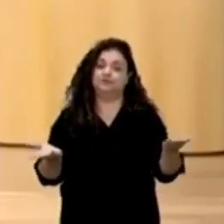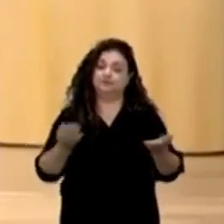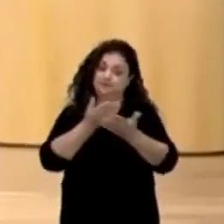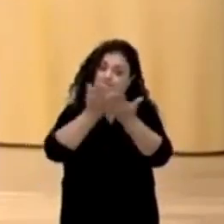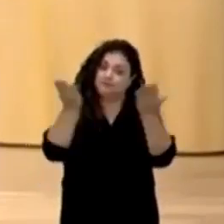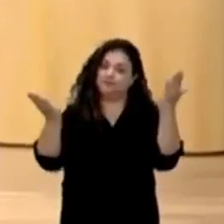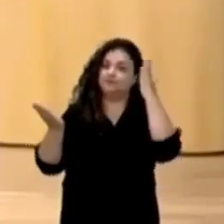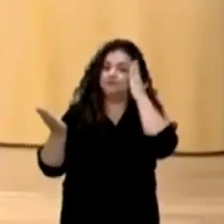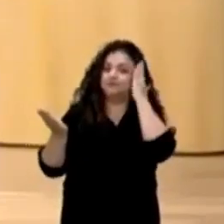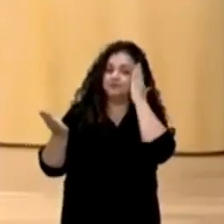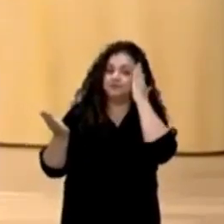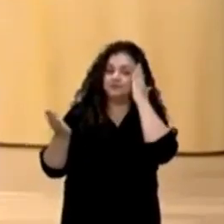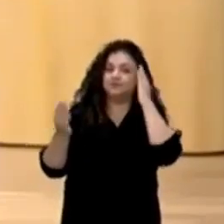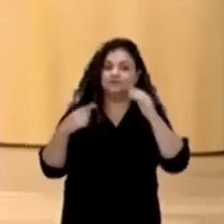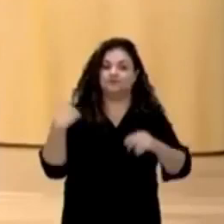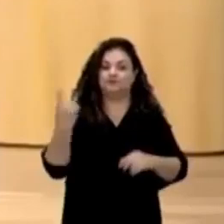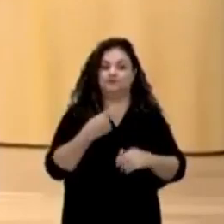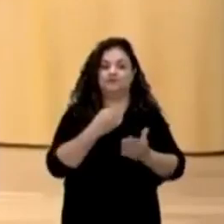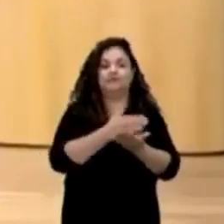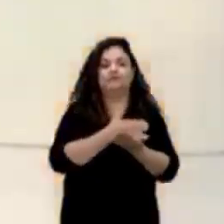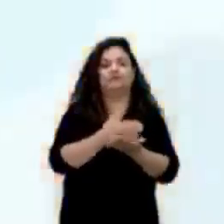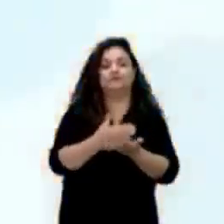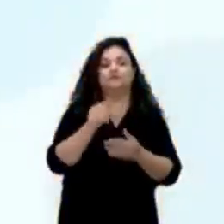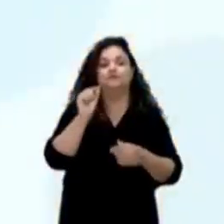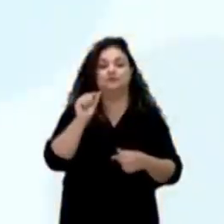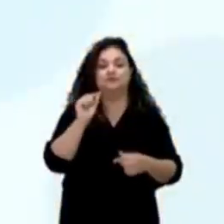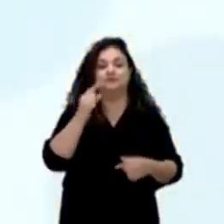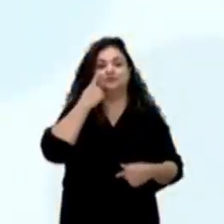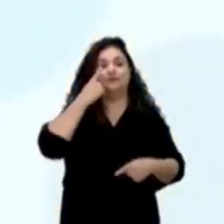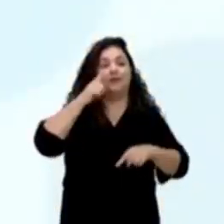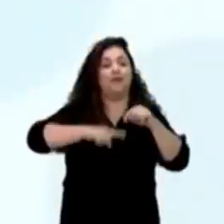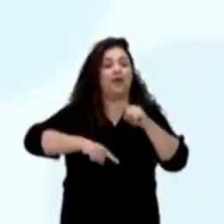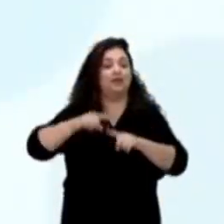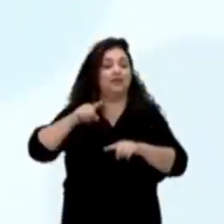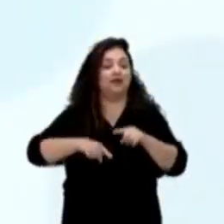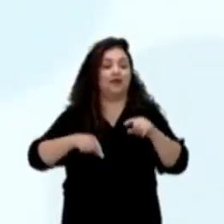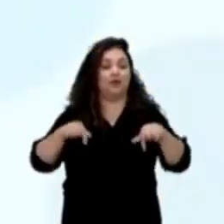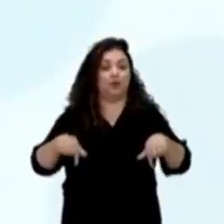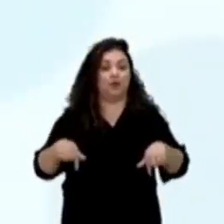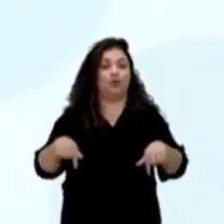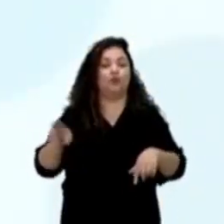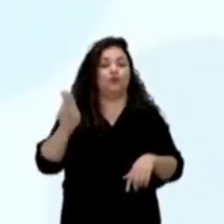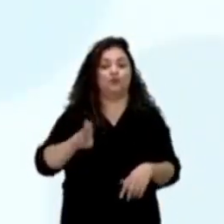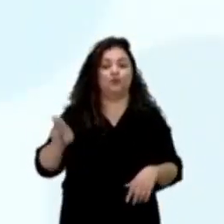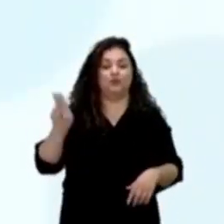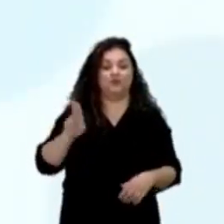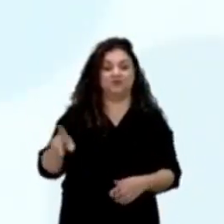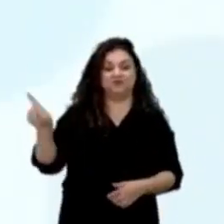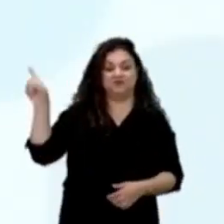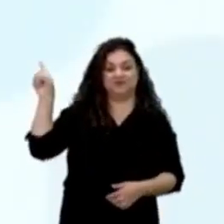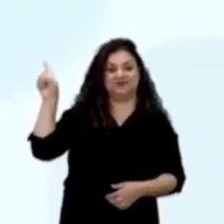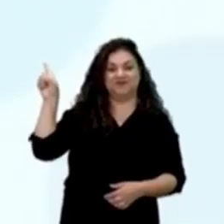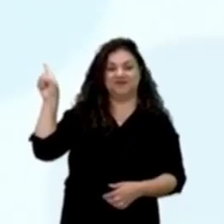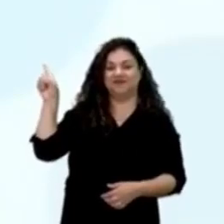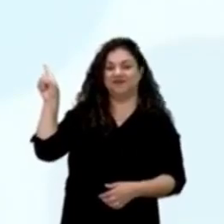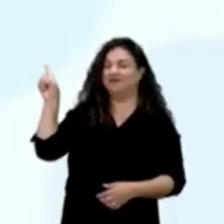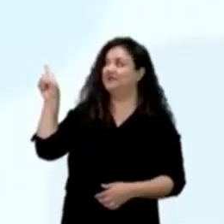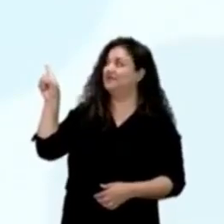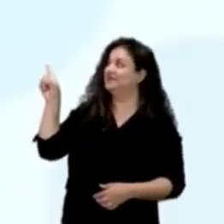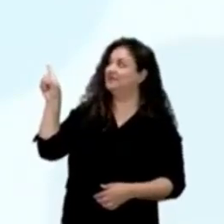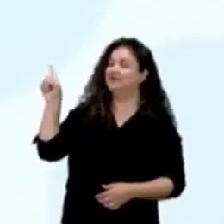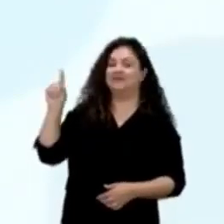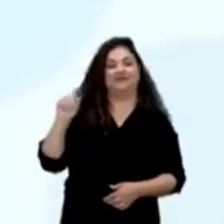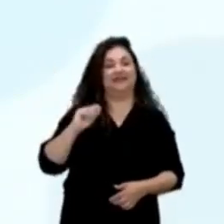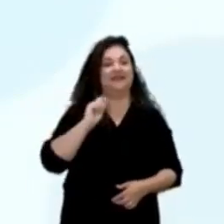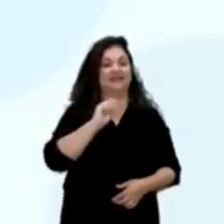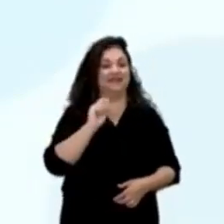né, a gente vai começar aí vendo nossos materiais da aula. A gente precisa de lápis e